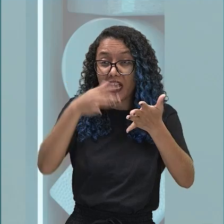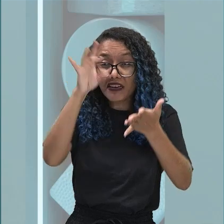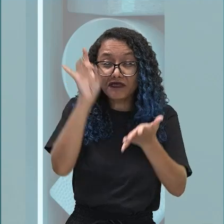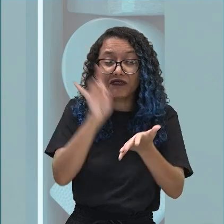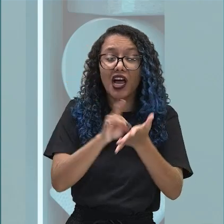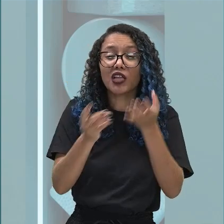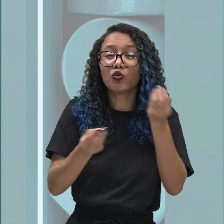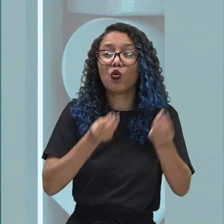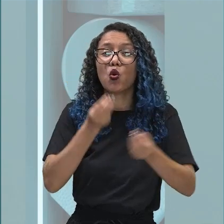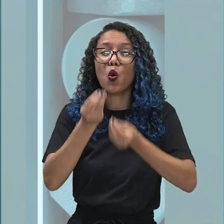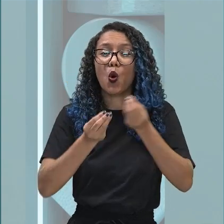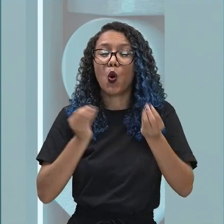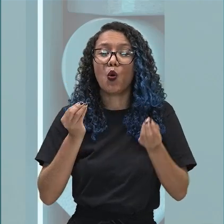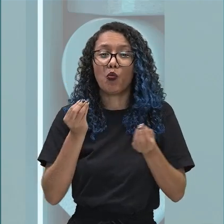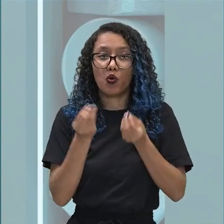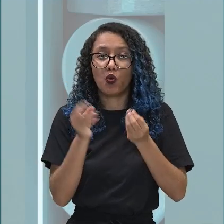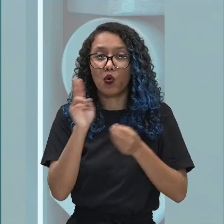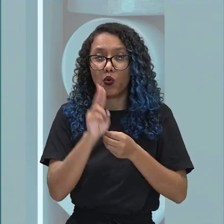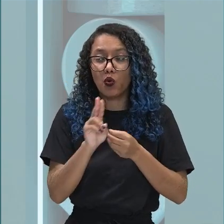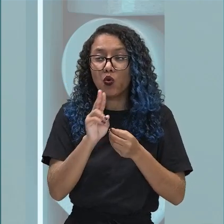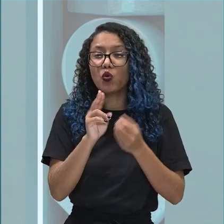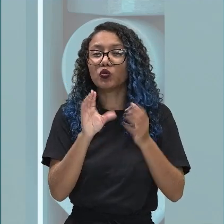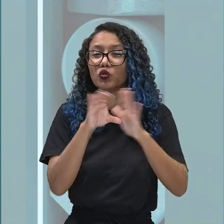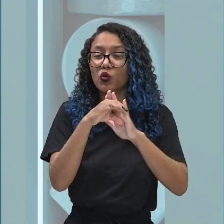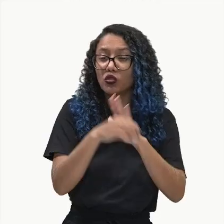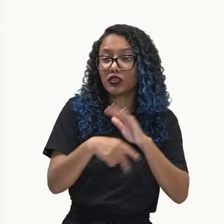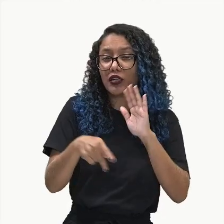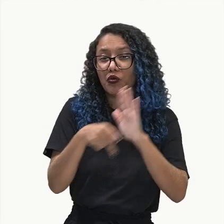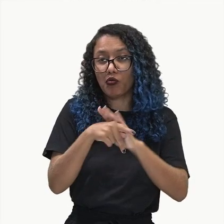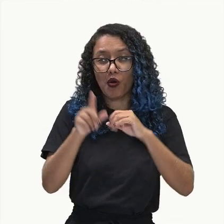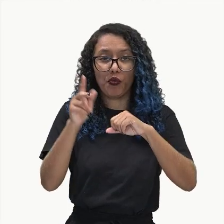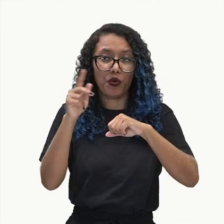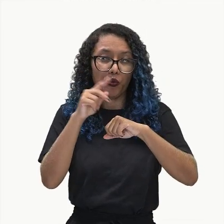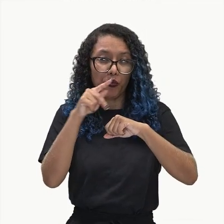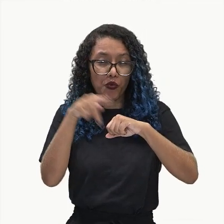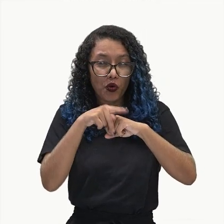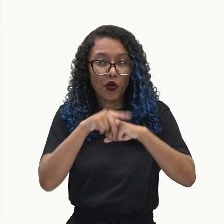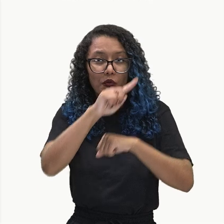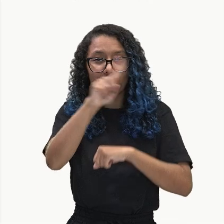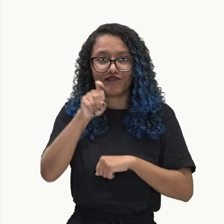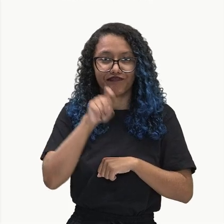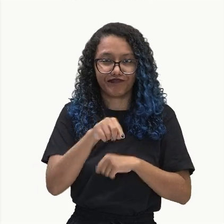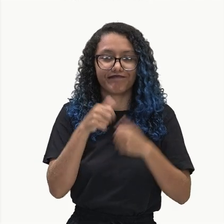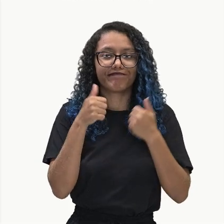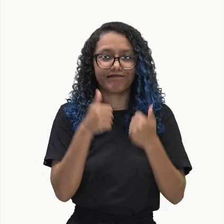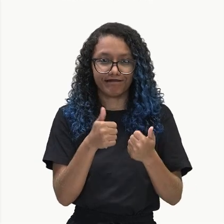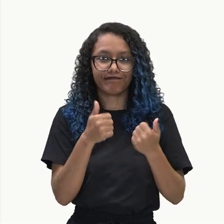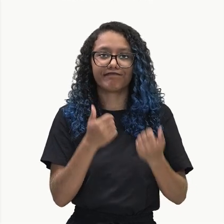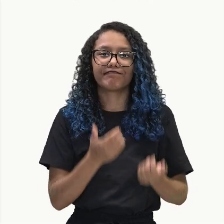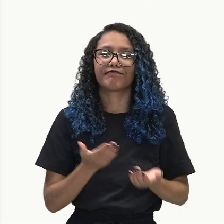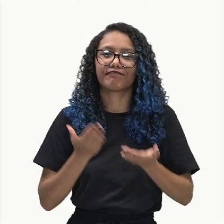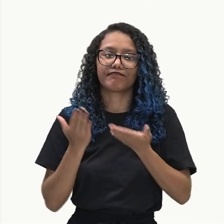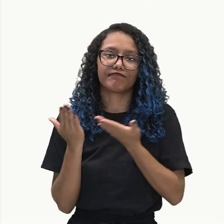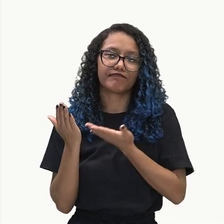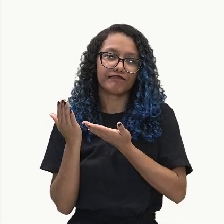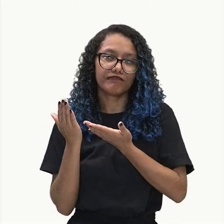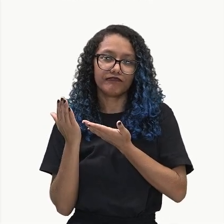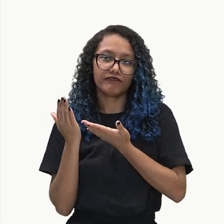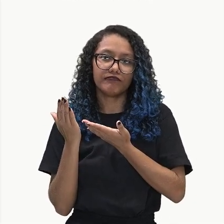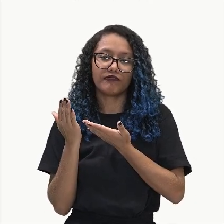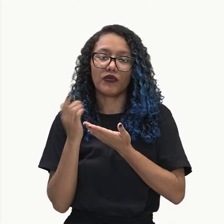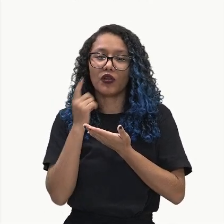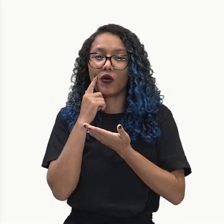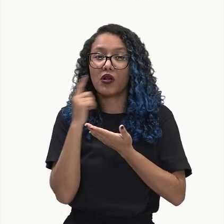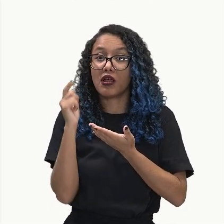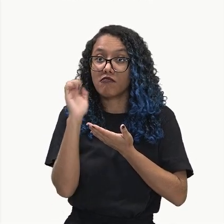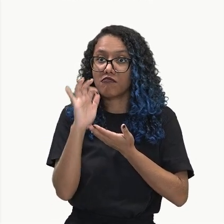né, é um pronome interrogativo. Vamos comigo. Pronomes interrogativos. Olha o emoji